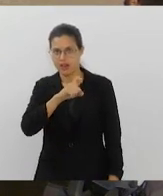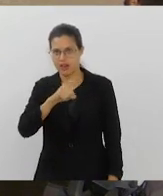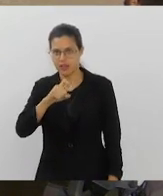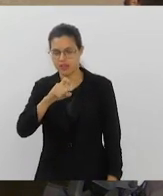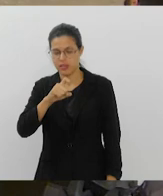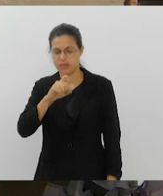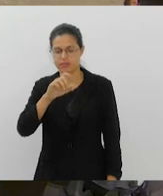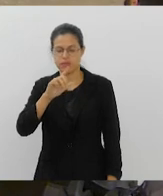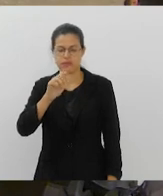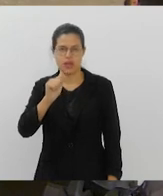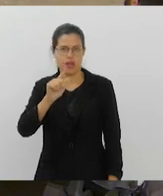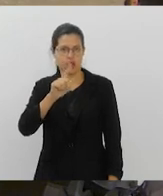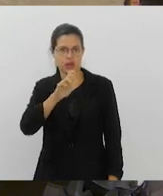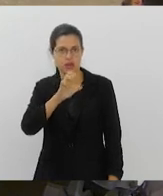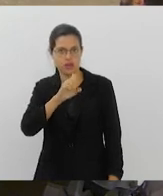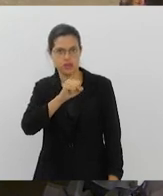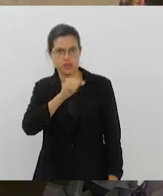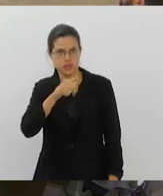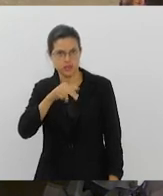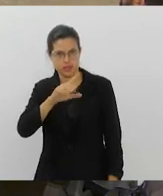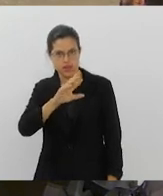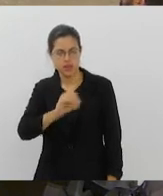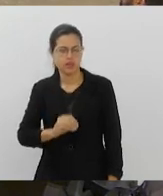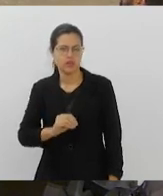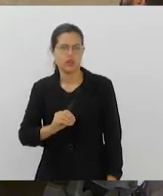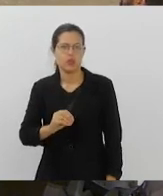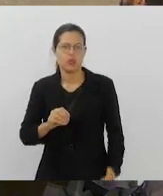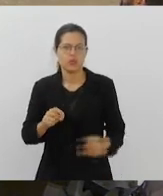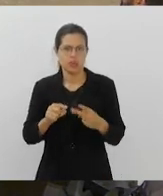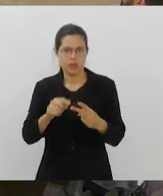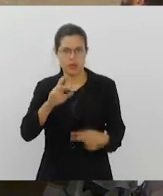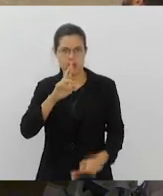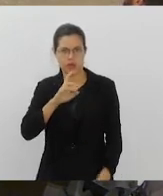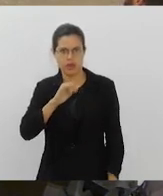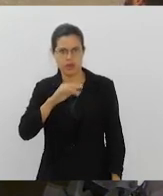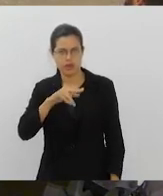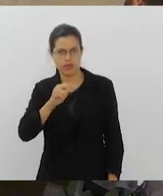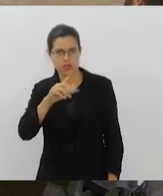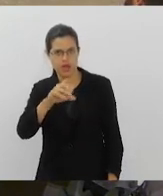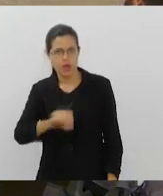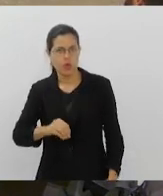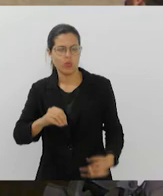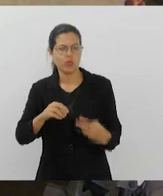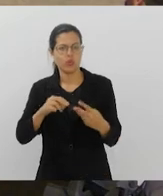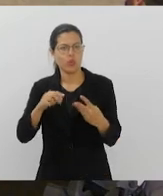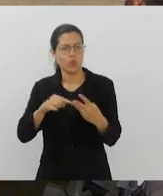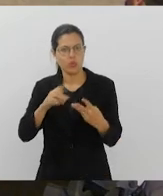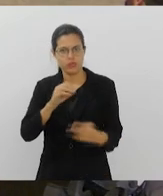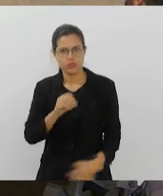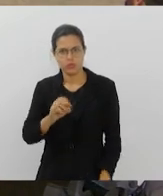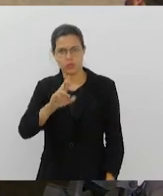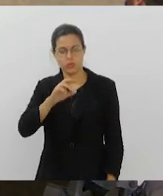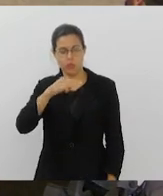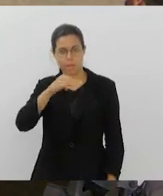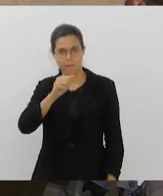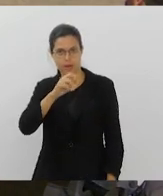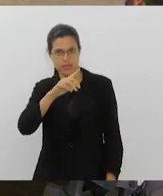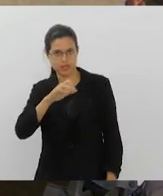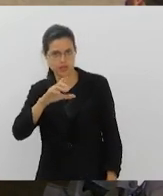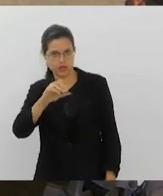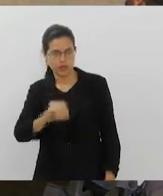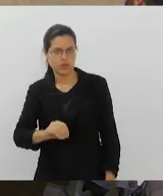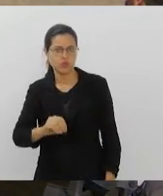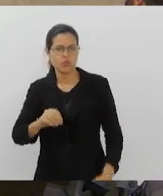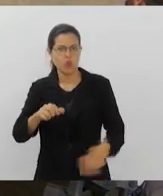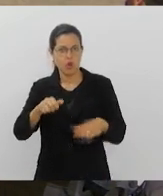presidente, parabéns por essa cerimônia, ao senhor Marcelo, a toda a plateia, ao nobre